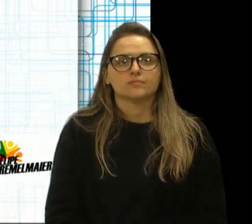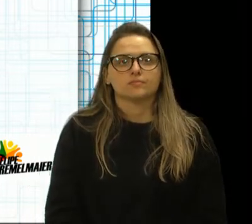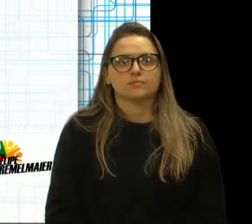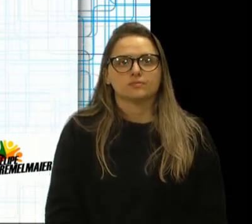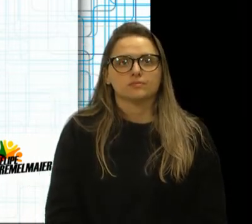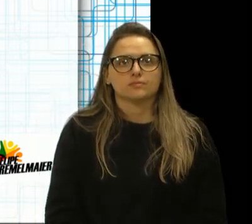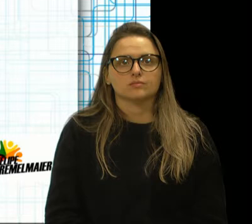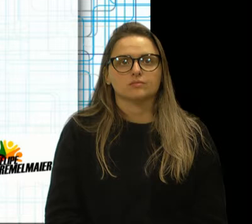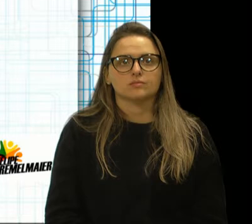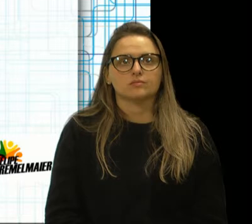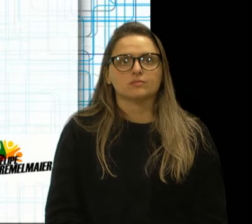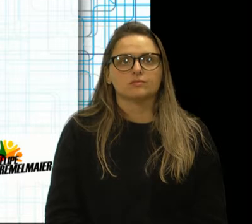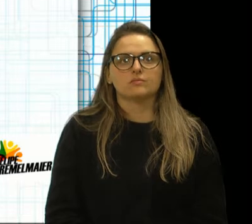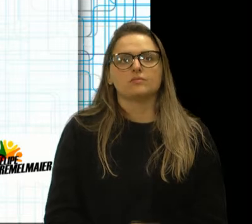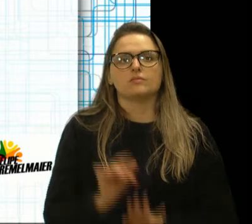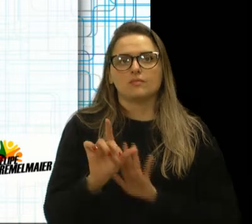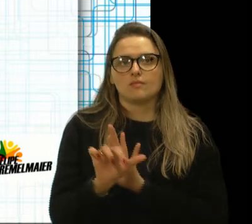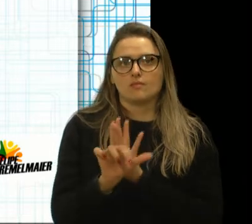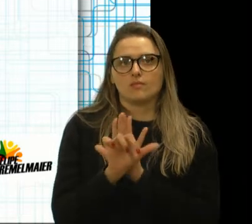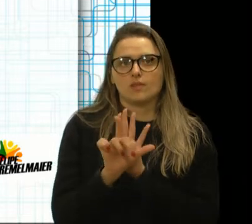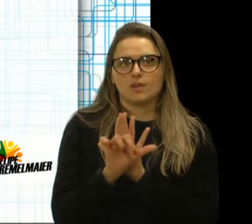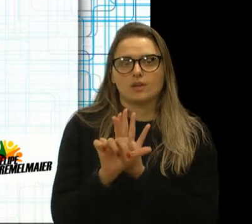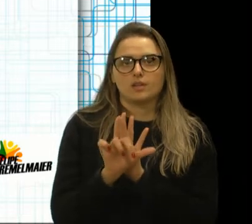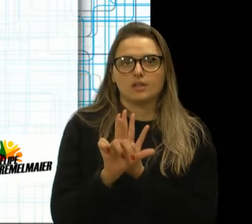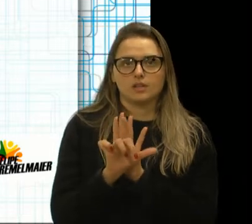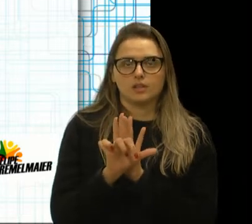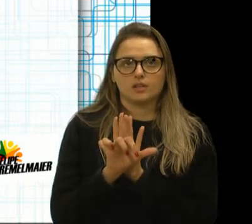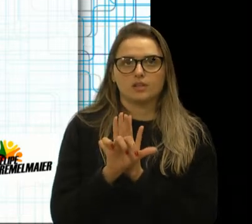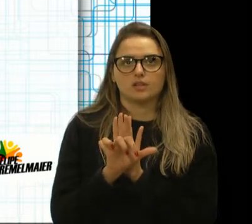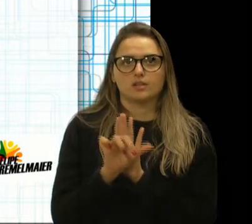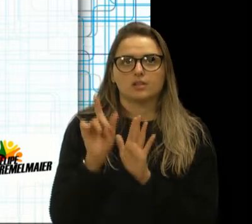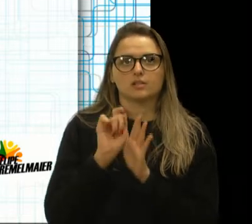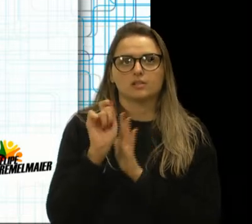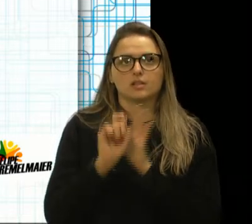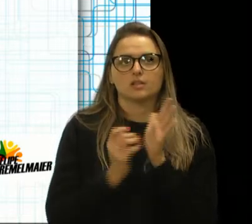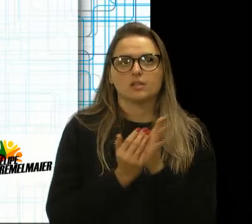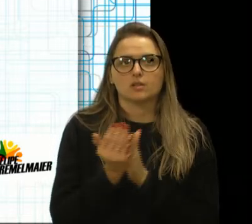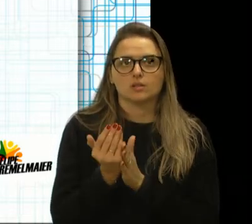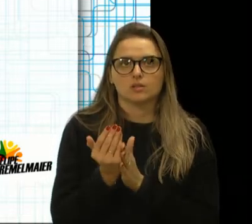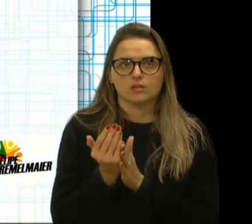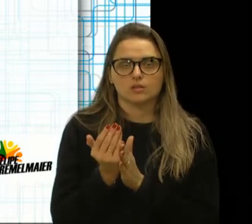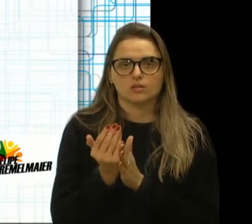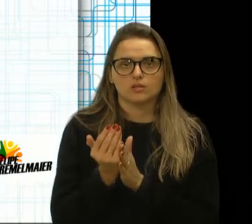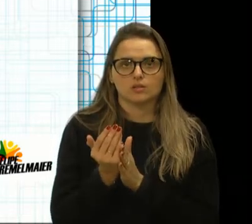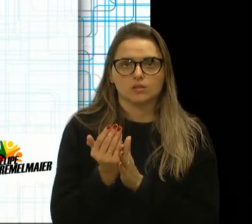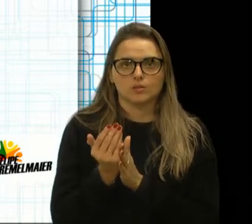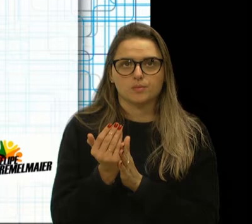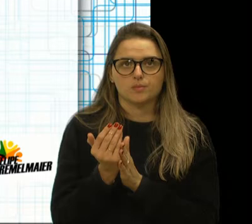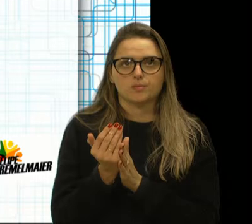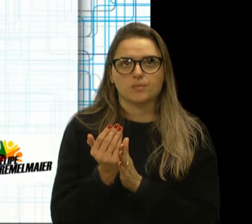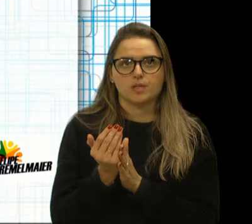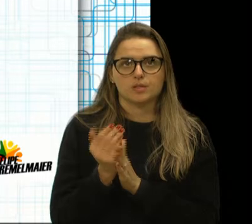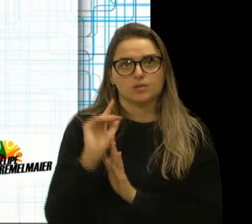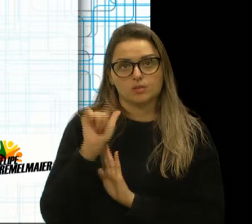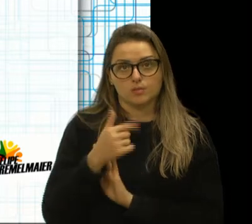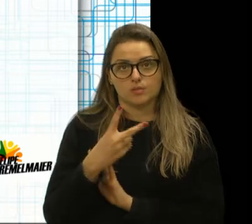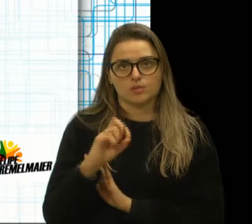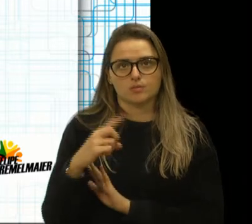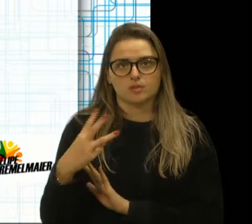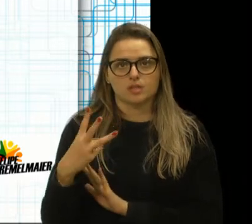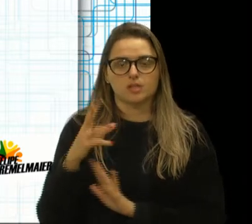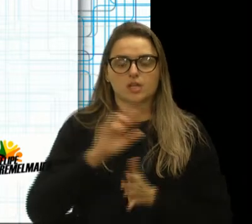e essa lei, ela entrou em vigor, e a partir desse momento, vários